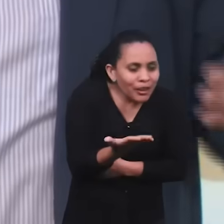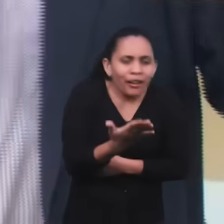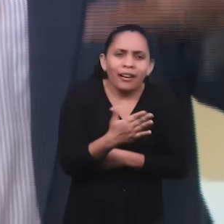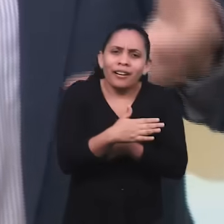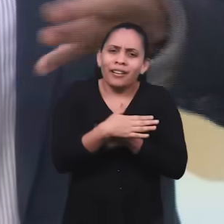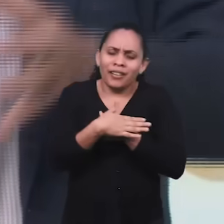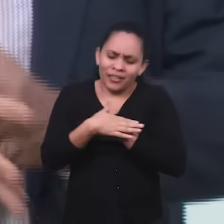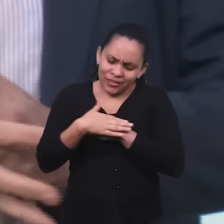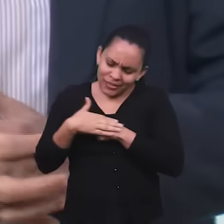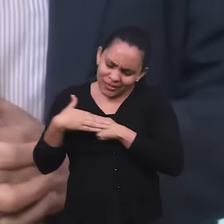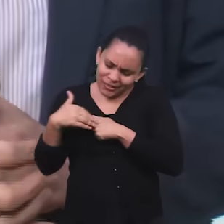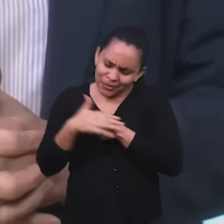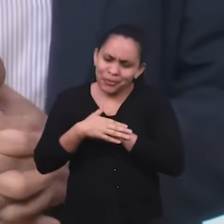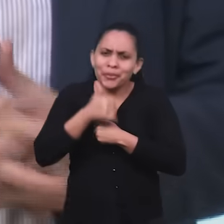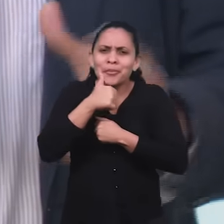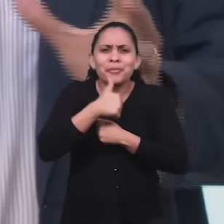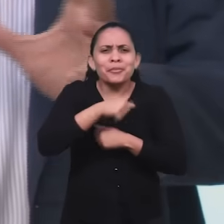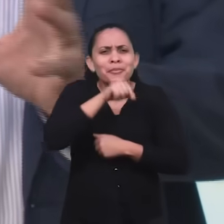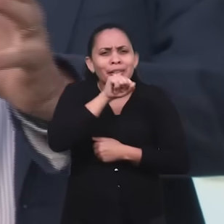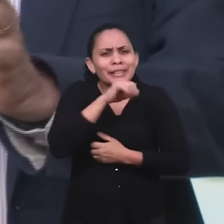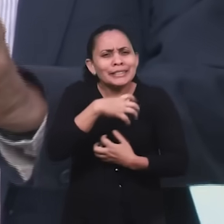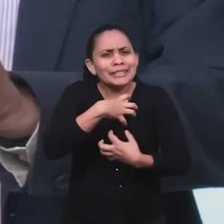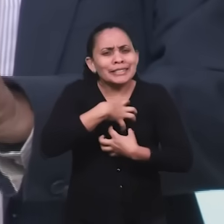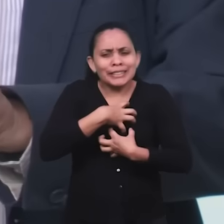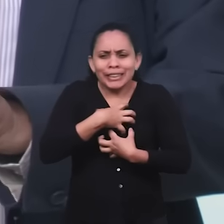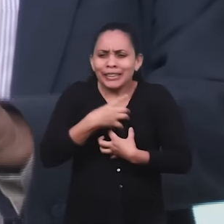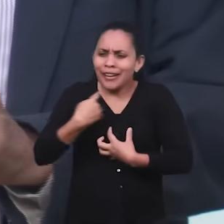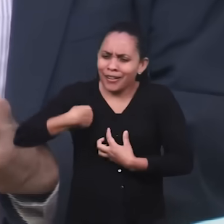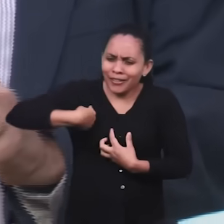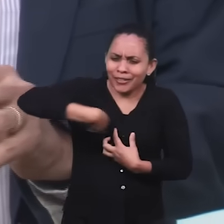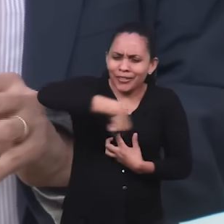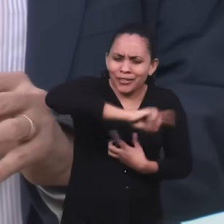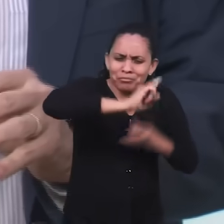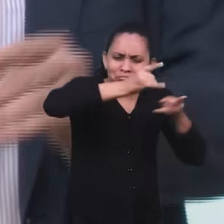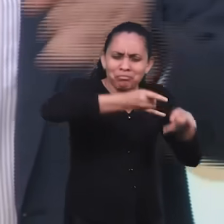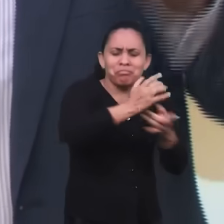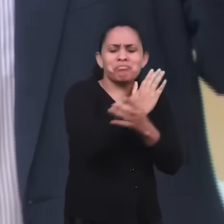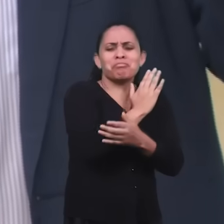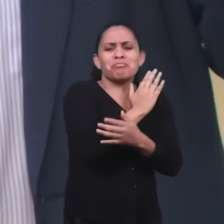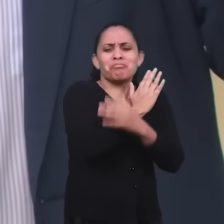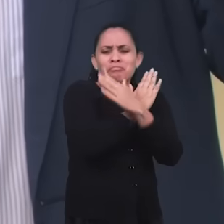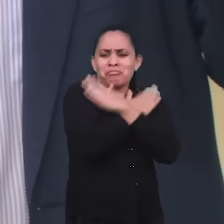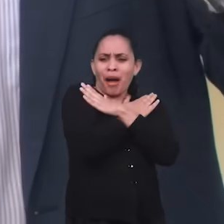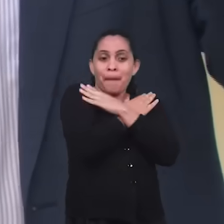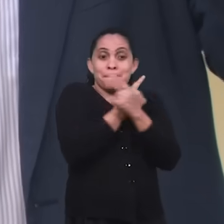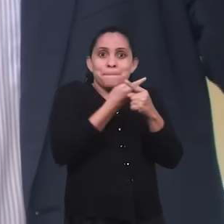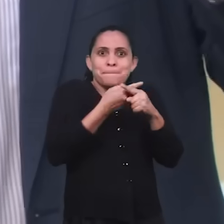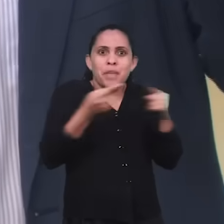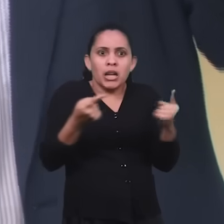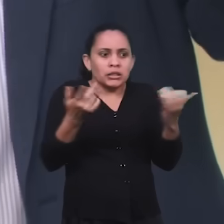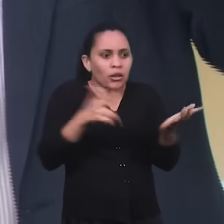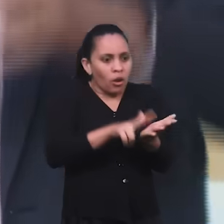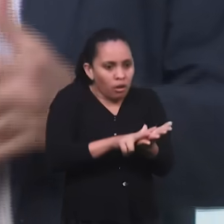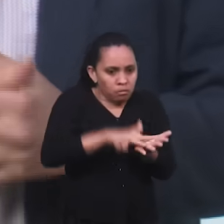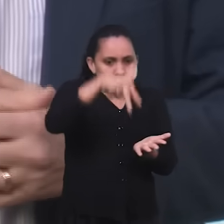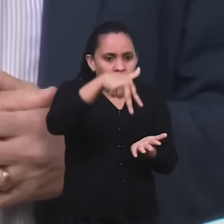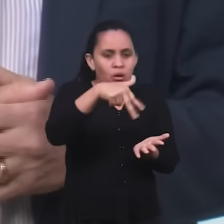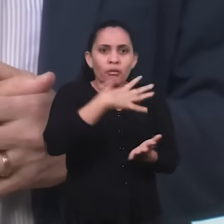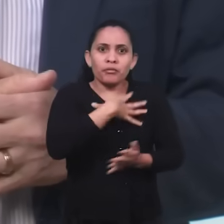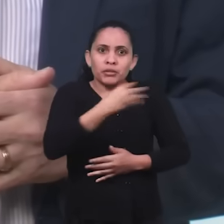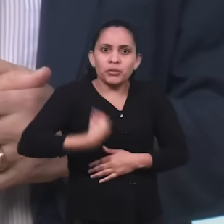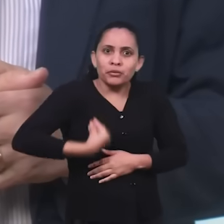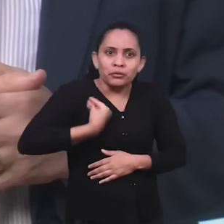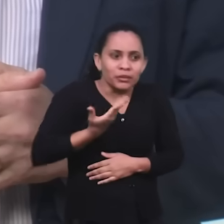pessoas, que consolo para aquela mãe, aquele que ela estava indo sepultar, agora tinha ressuscitado pelo poder